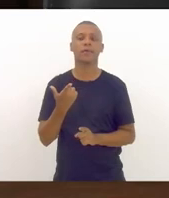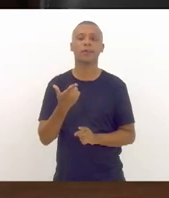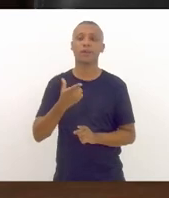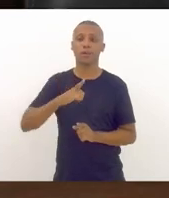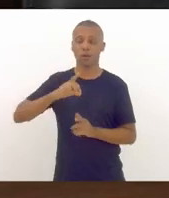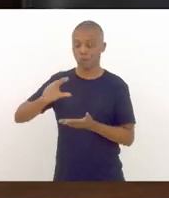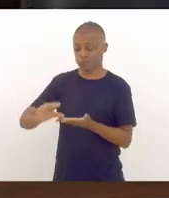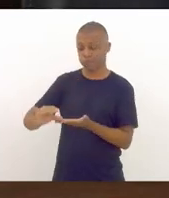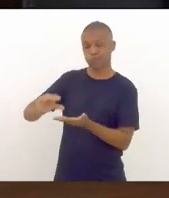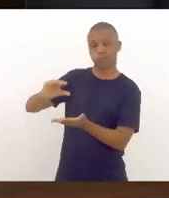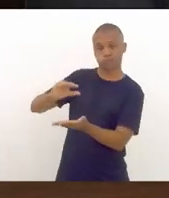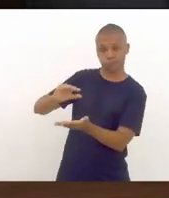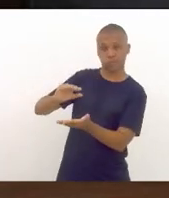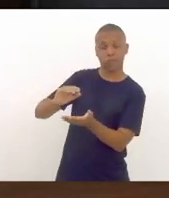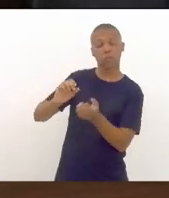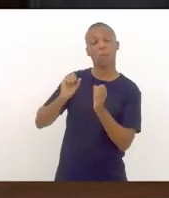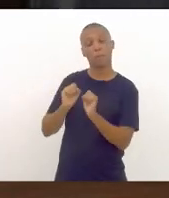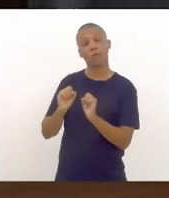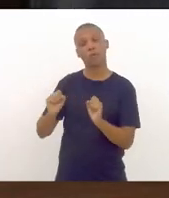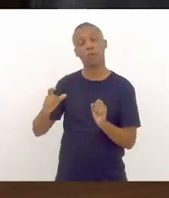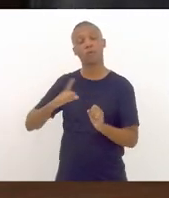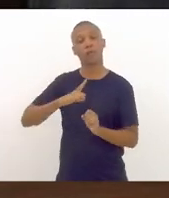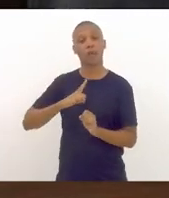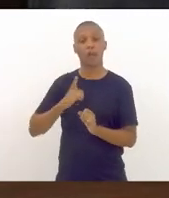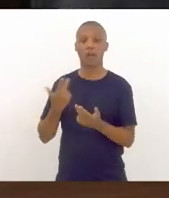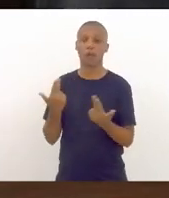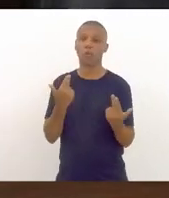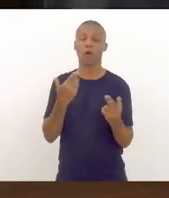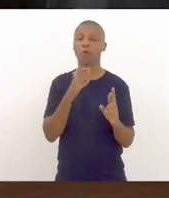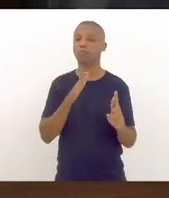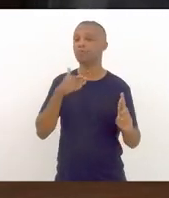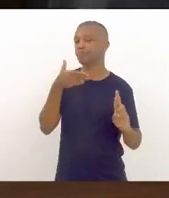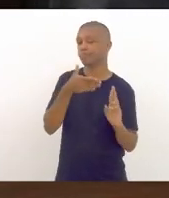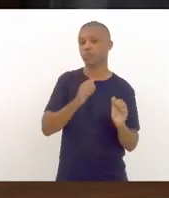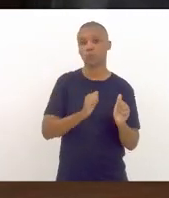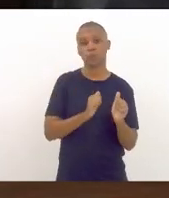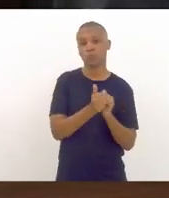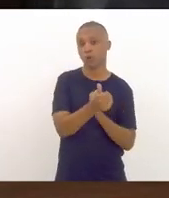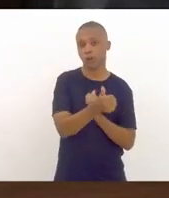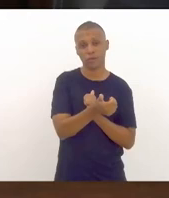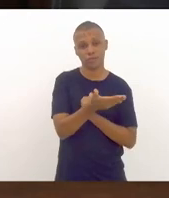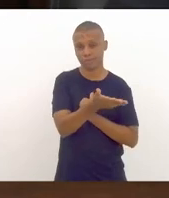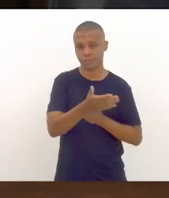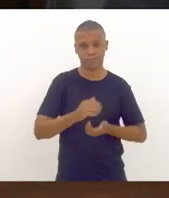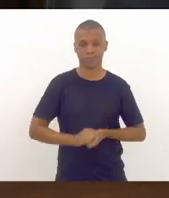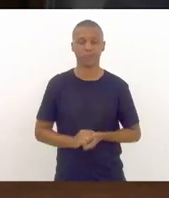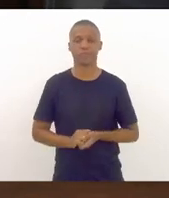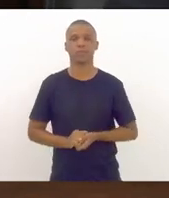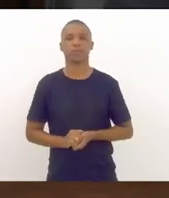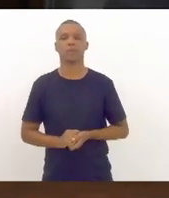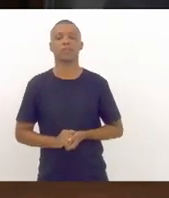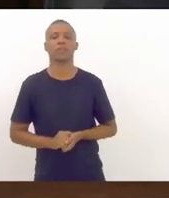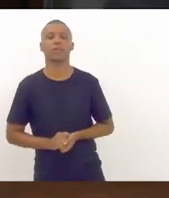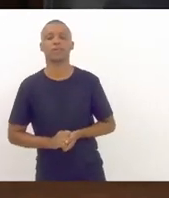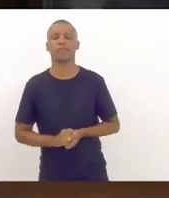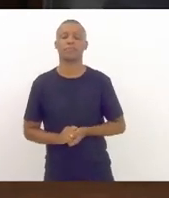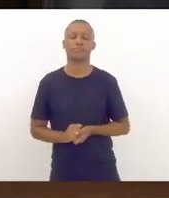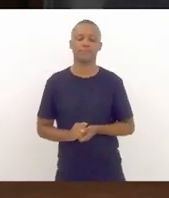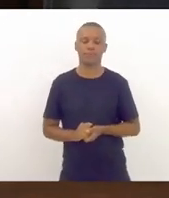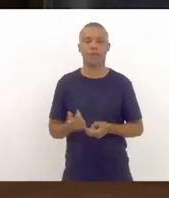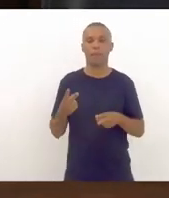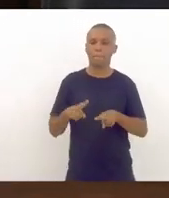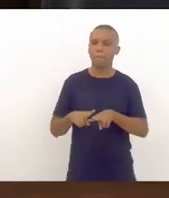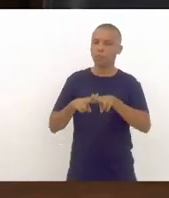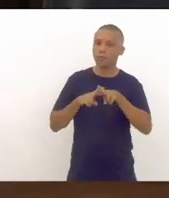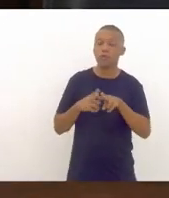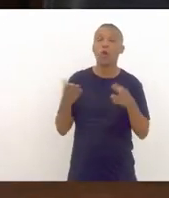patrocínios que você poderia ter como ídolo do esporte que você é. E por isso,